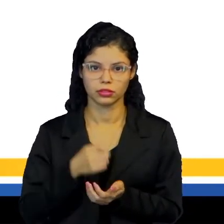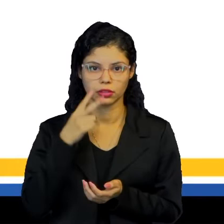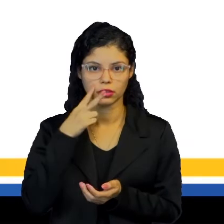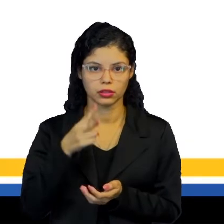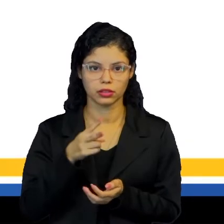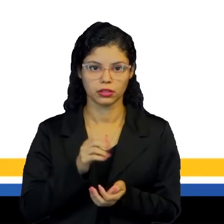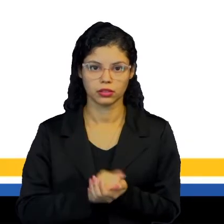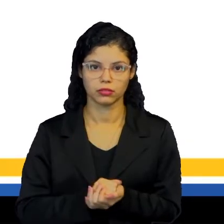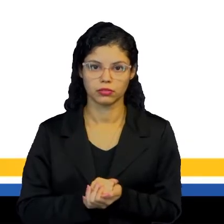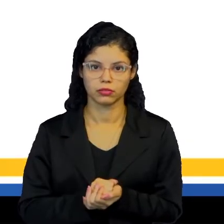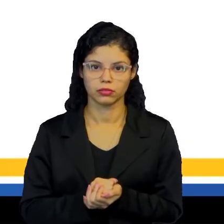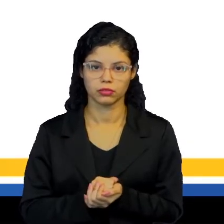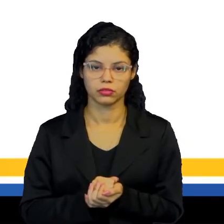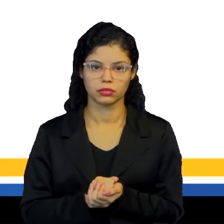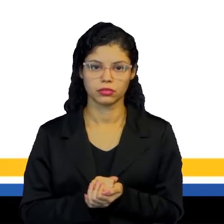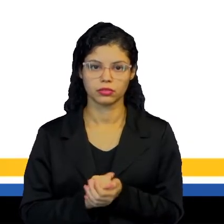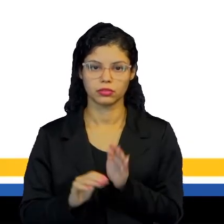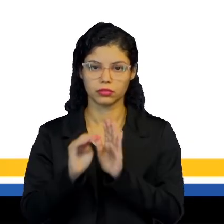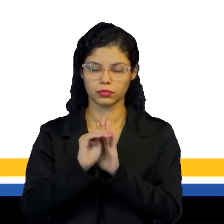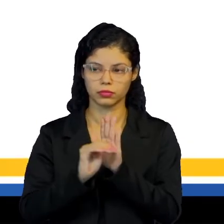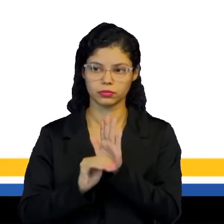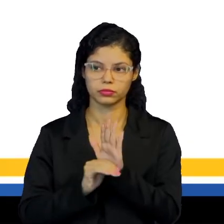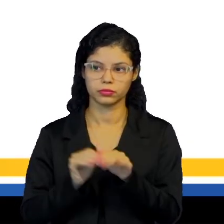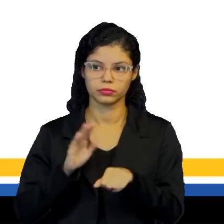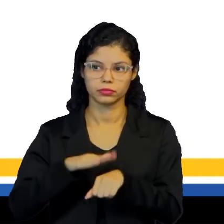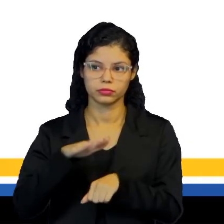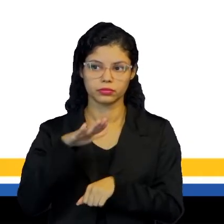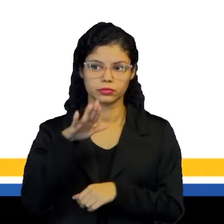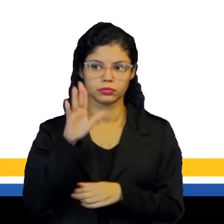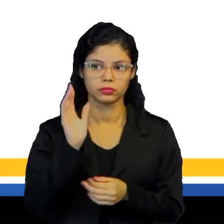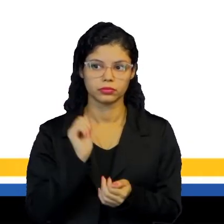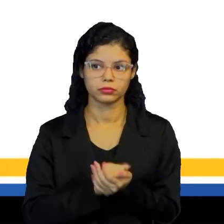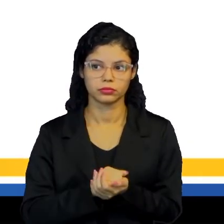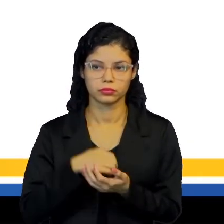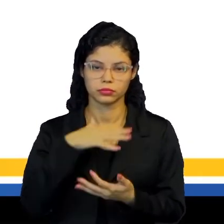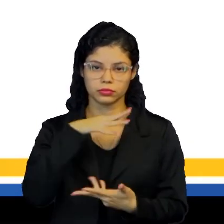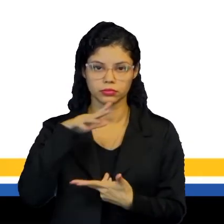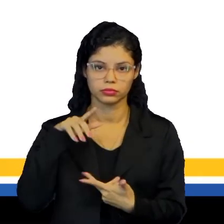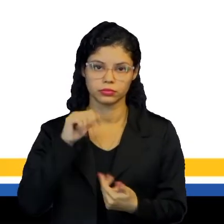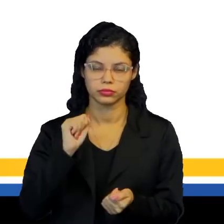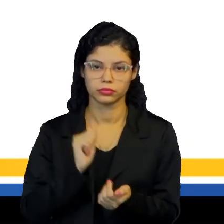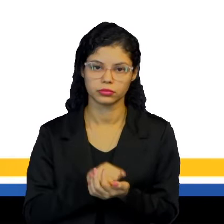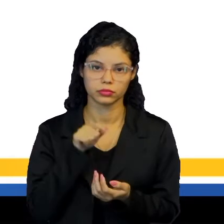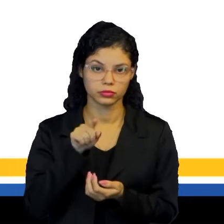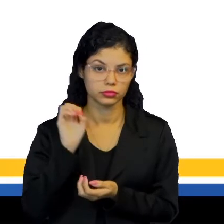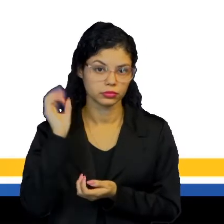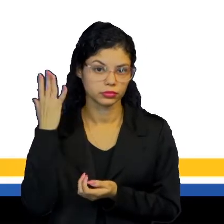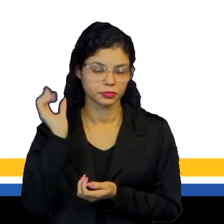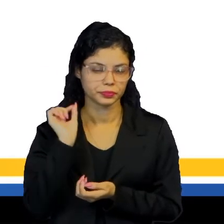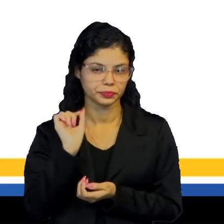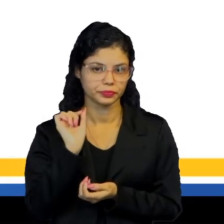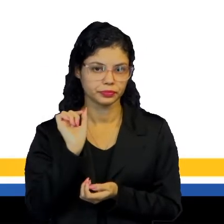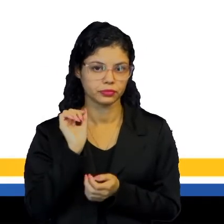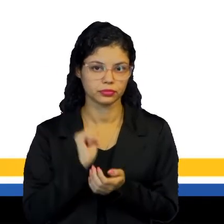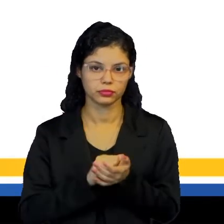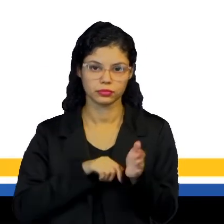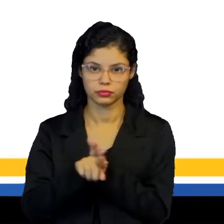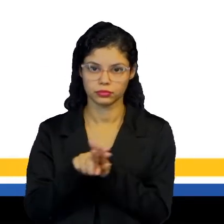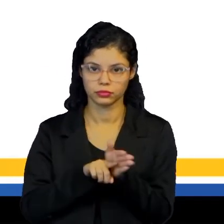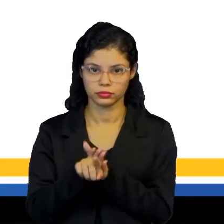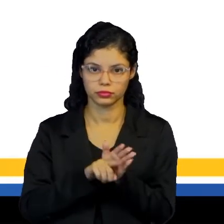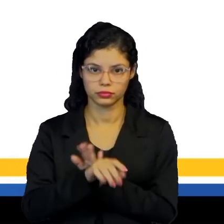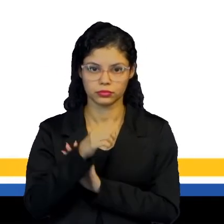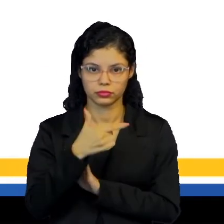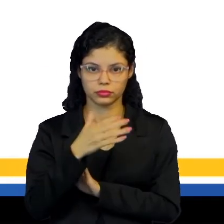o ranking, tá? Dos maiores consumidores do planeta. Nesse caso aí, essa pesquisa foi feita